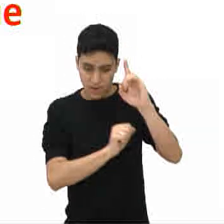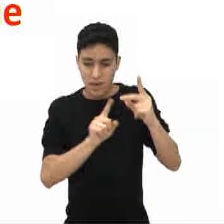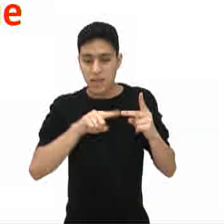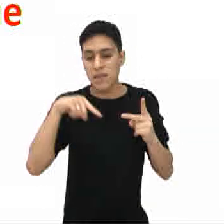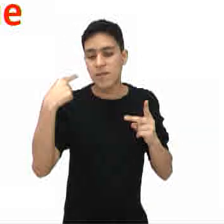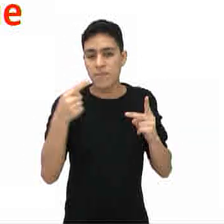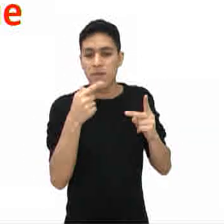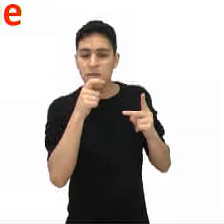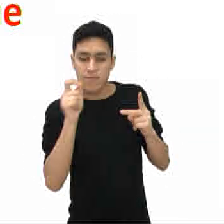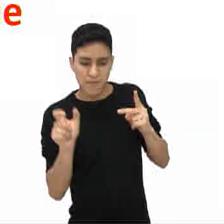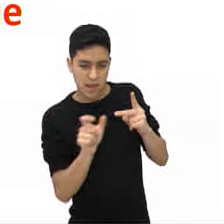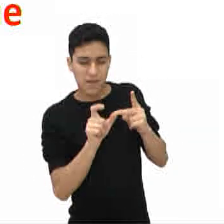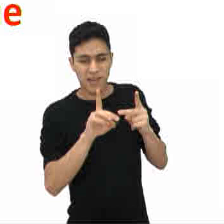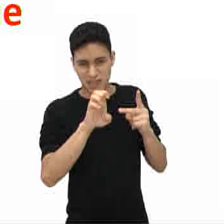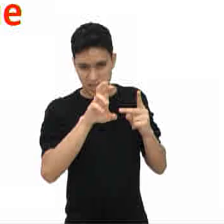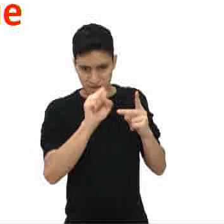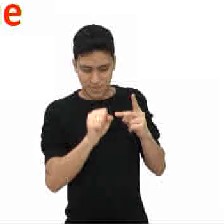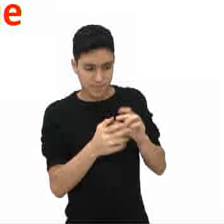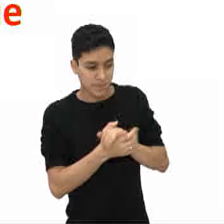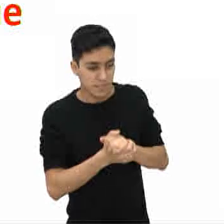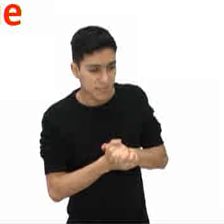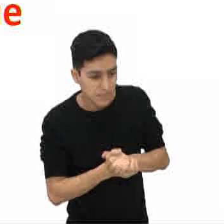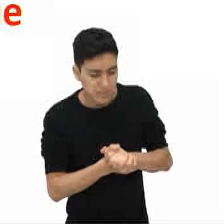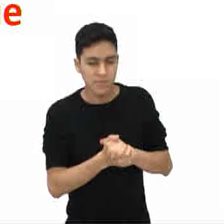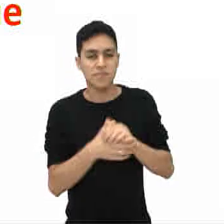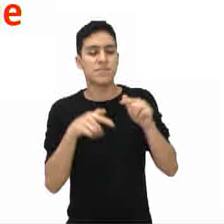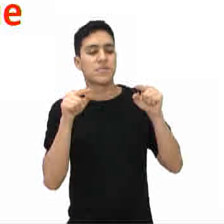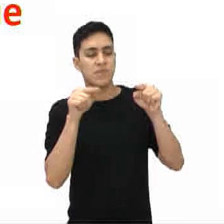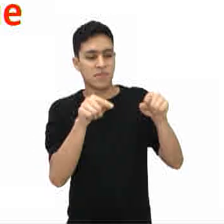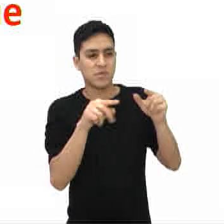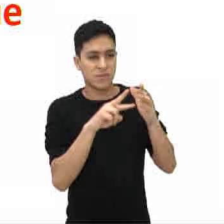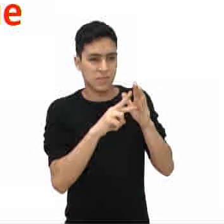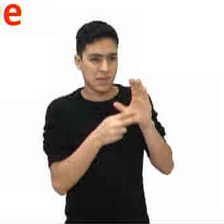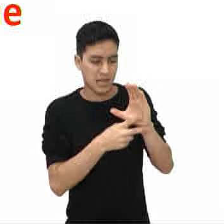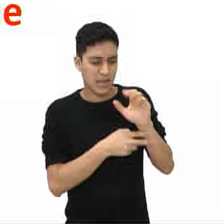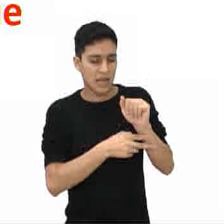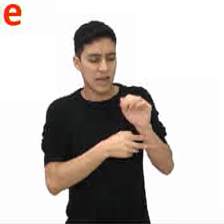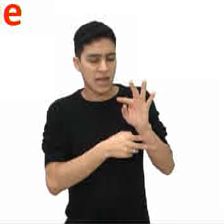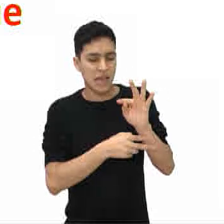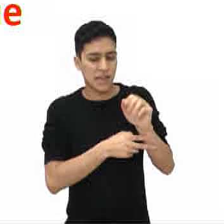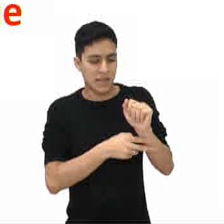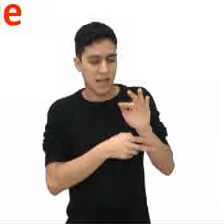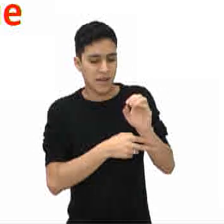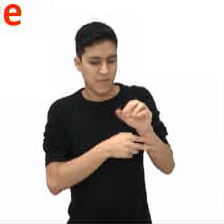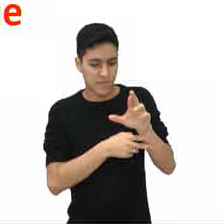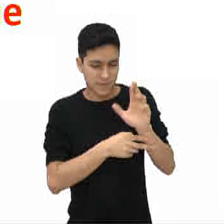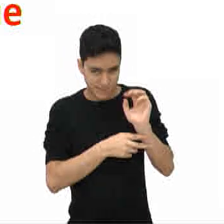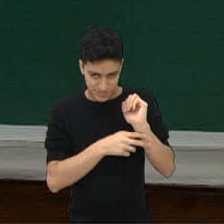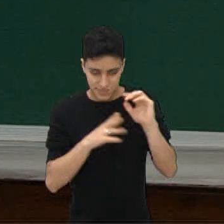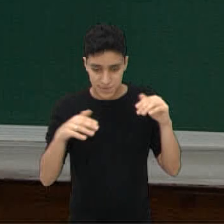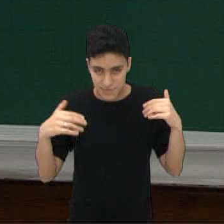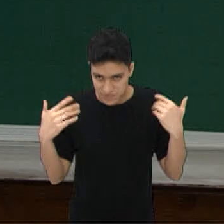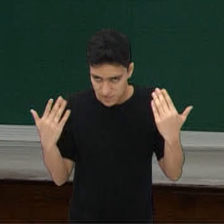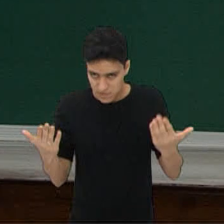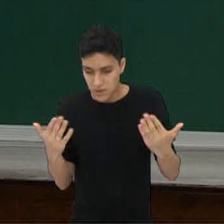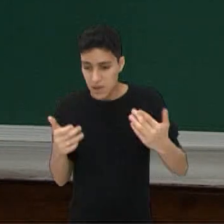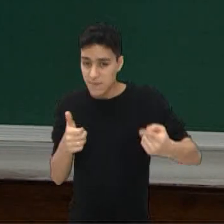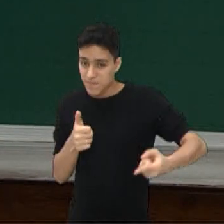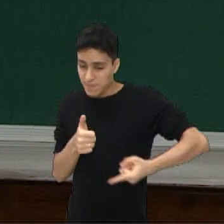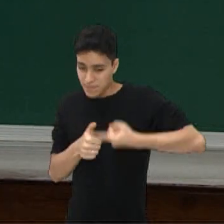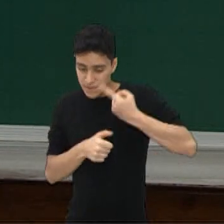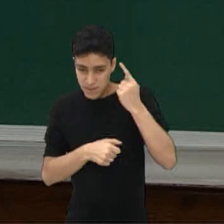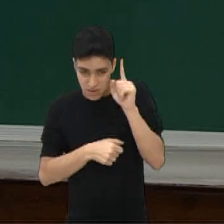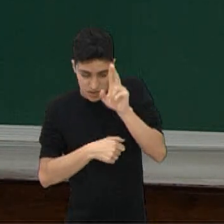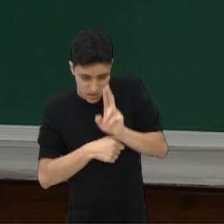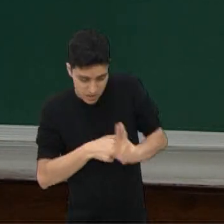depois. Esse, né, em língua portuguesa, a gente chama de catáfora. É um caso de catáfora. Quando antes você